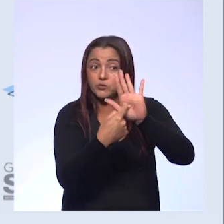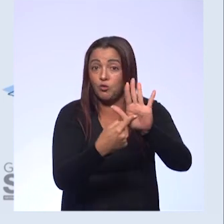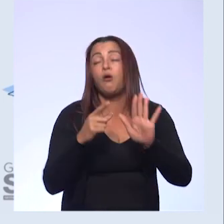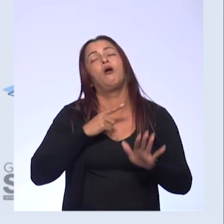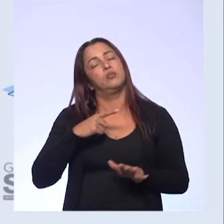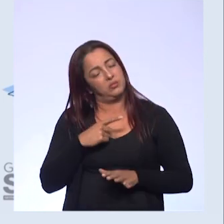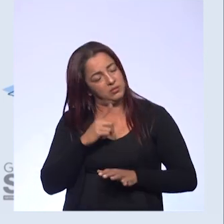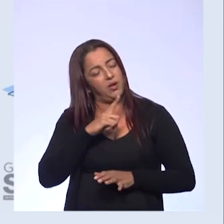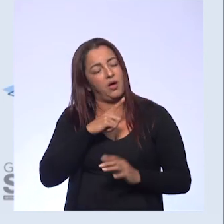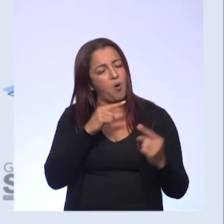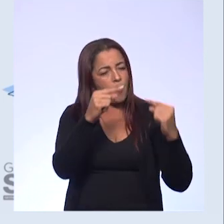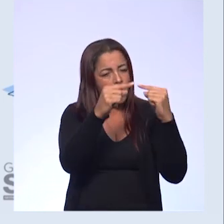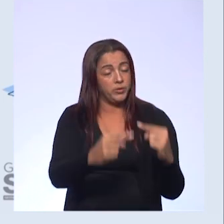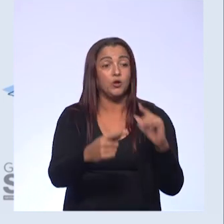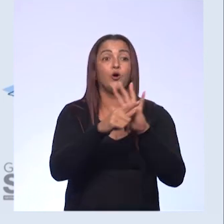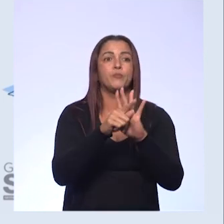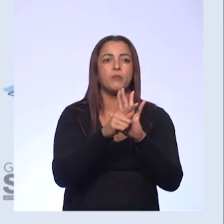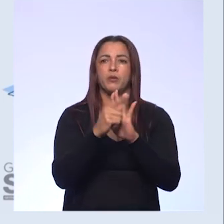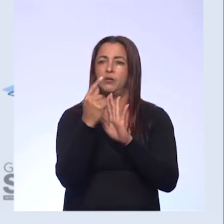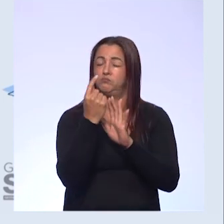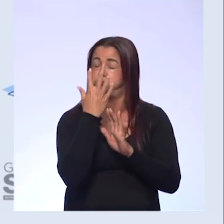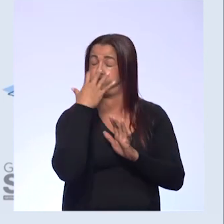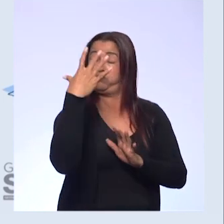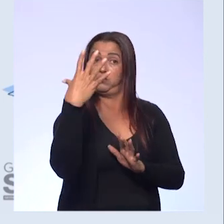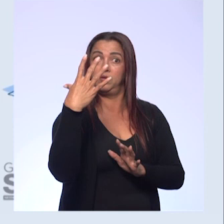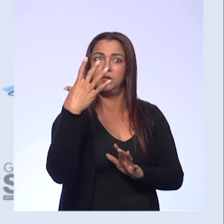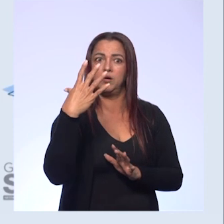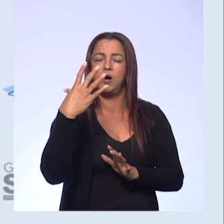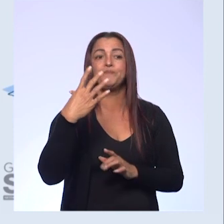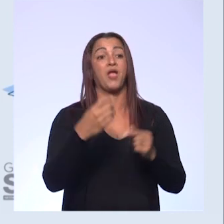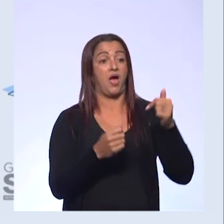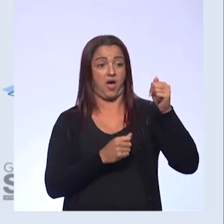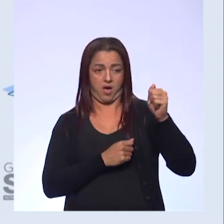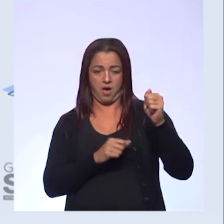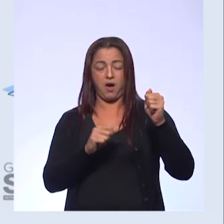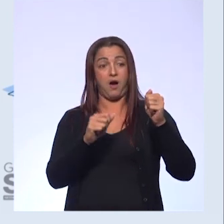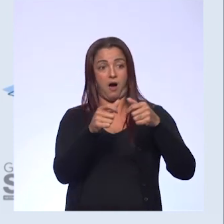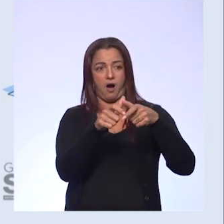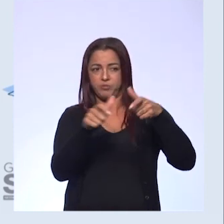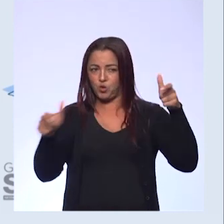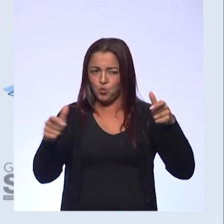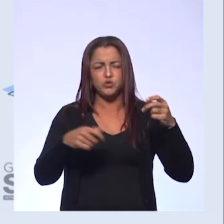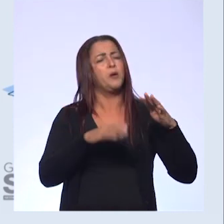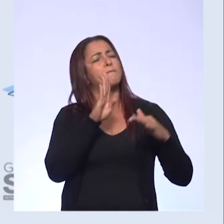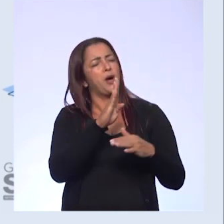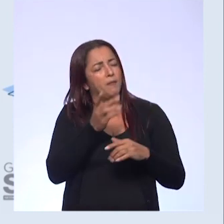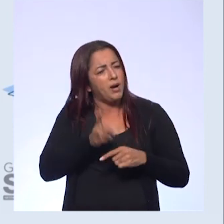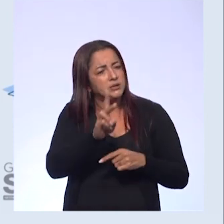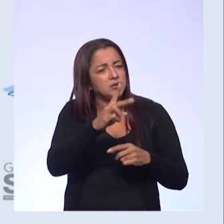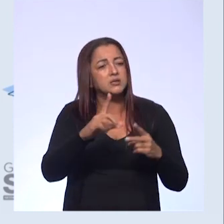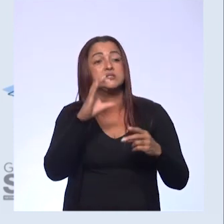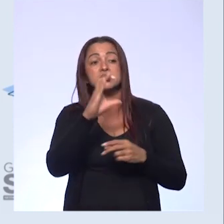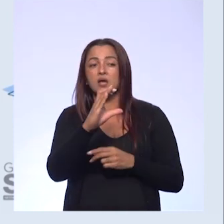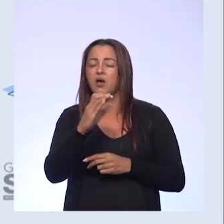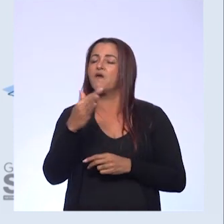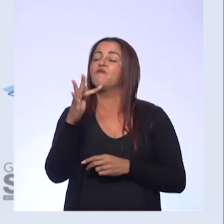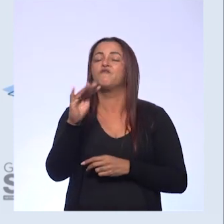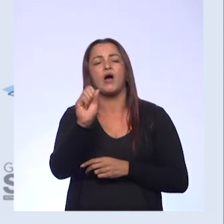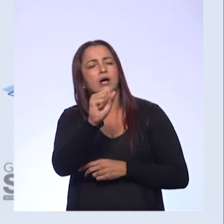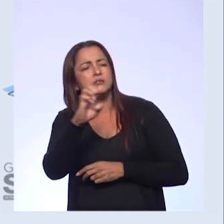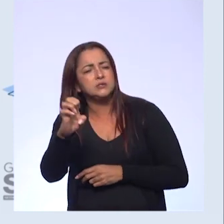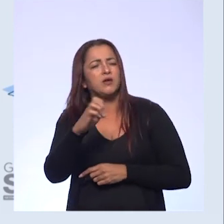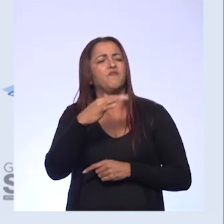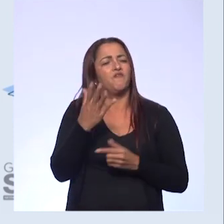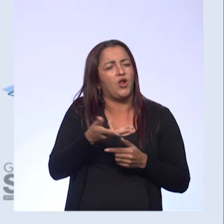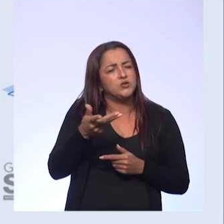associada ao aumento do brilho do laser é letra amplitude letra b a fase